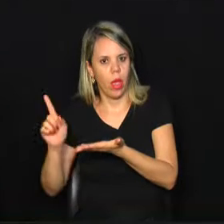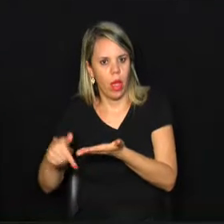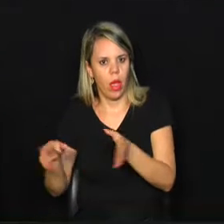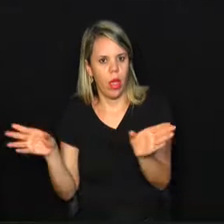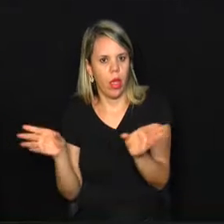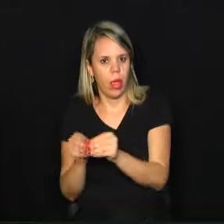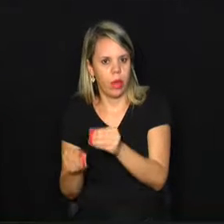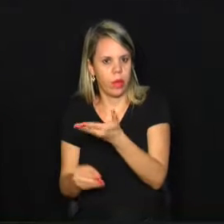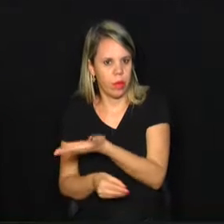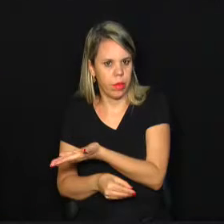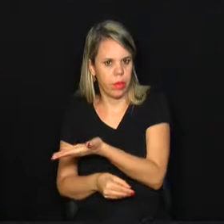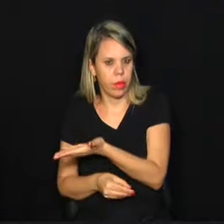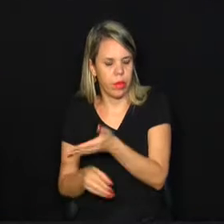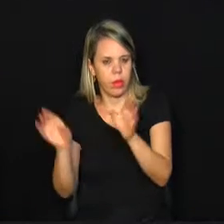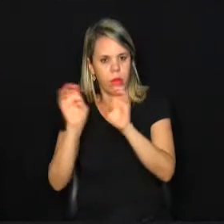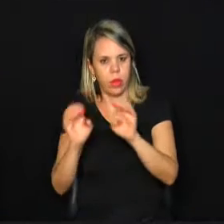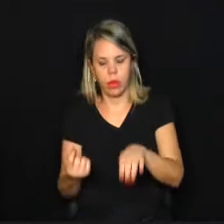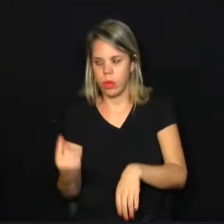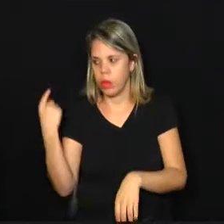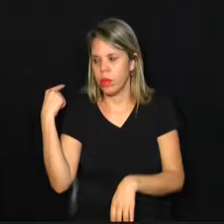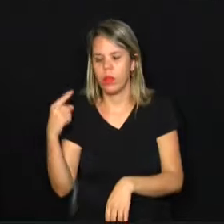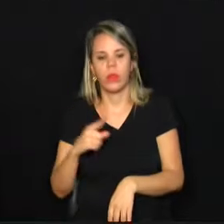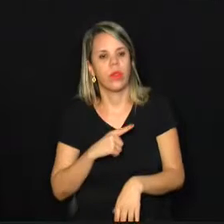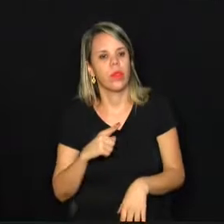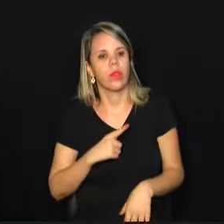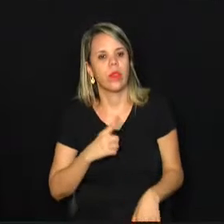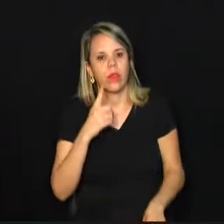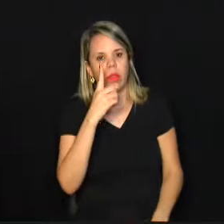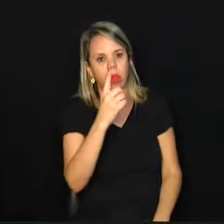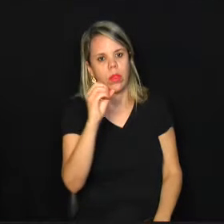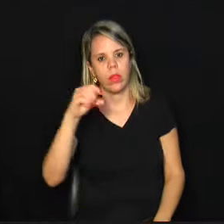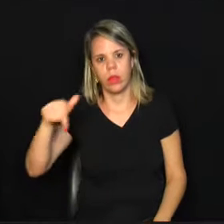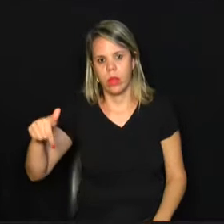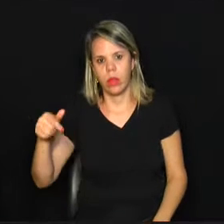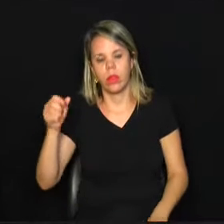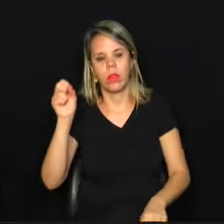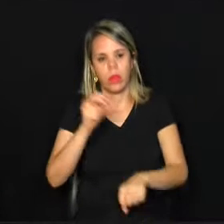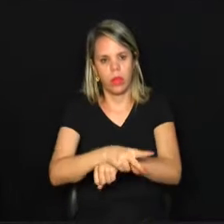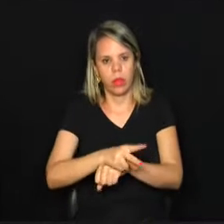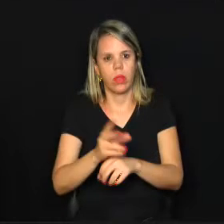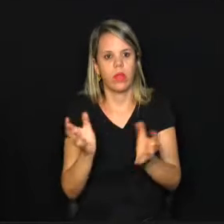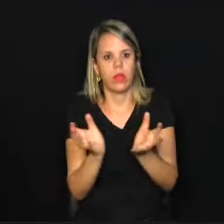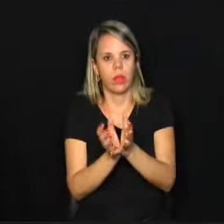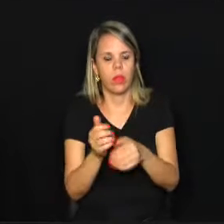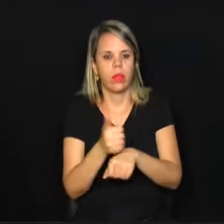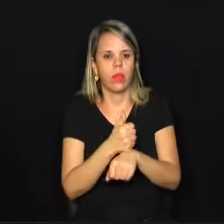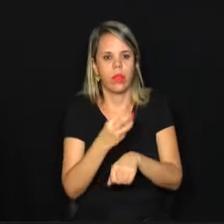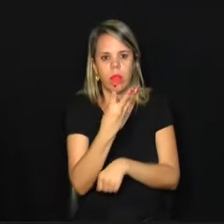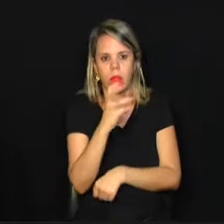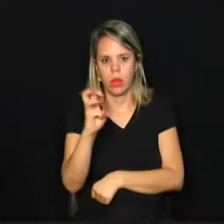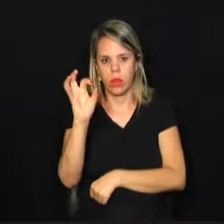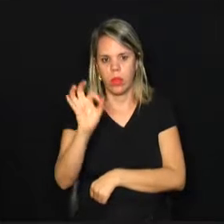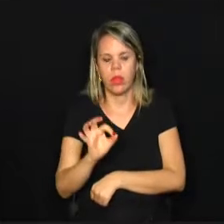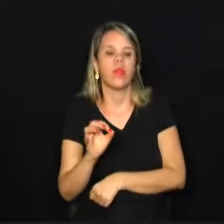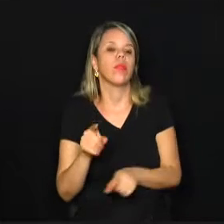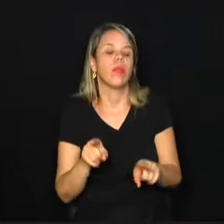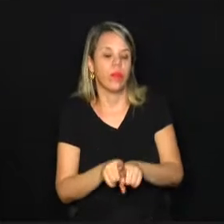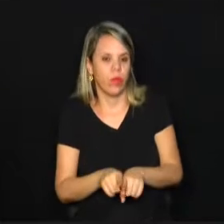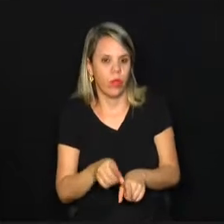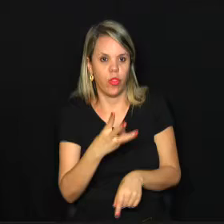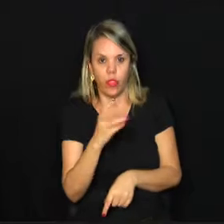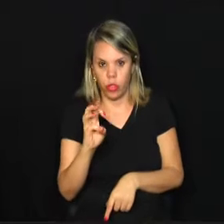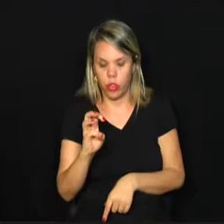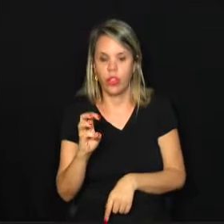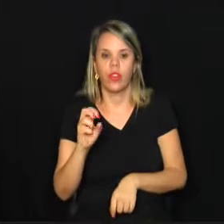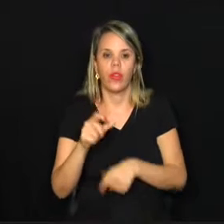resumo, mas na estrutura anterior, nós tínhamos 107 cargos de comissão e 35 funções de confiança. E aqui não